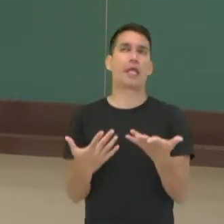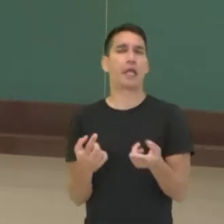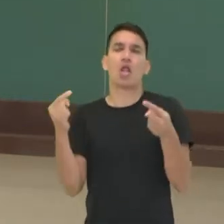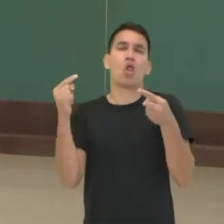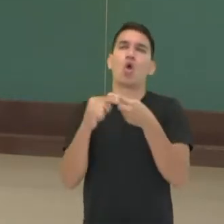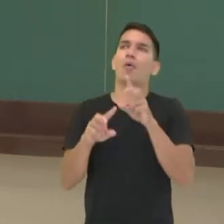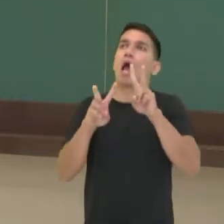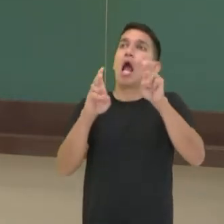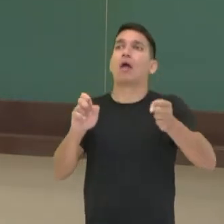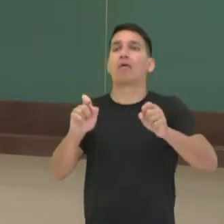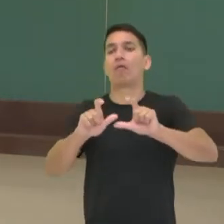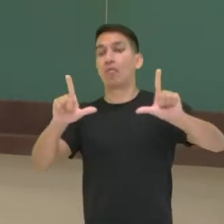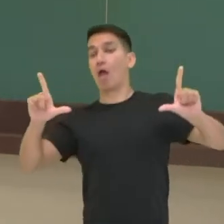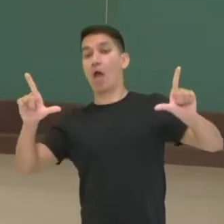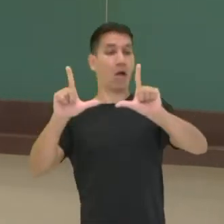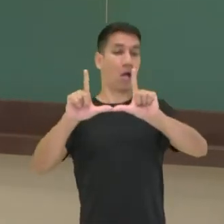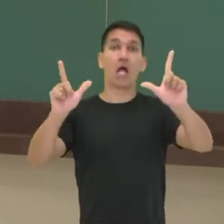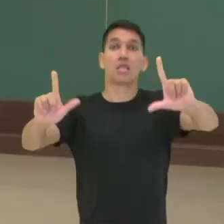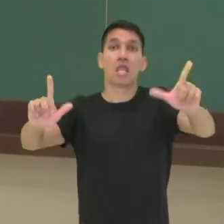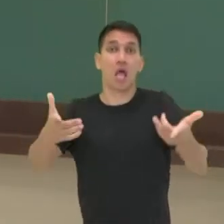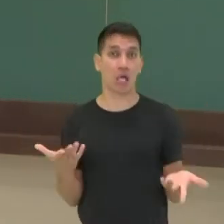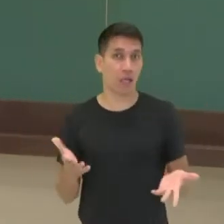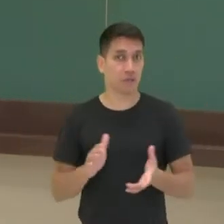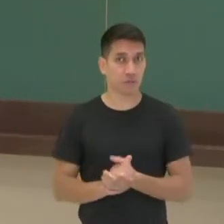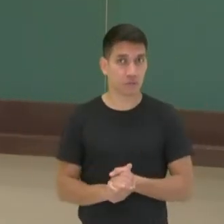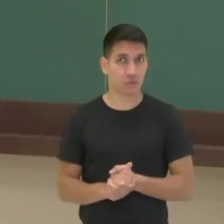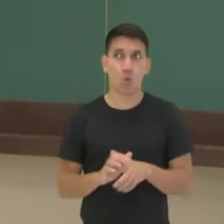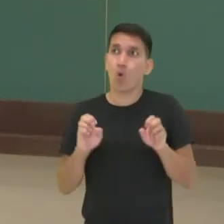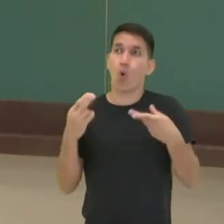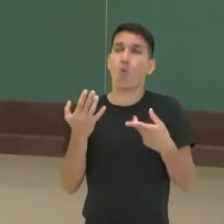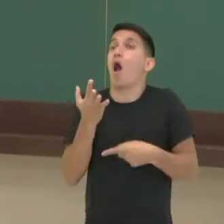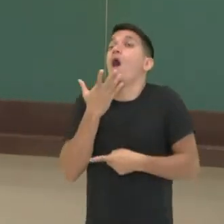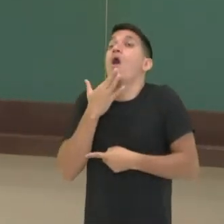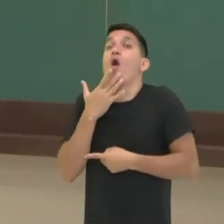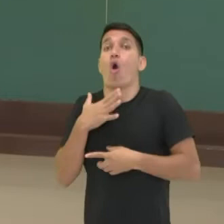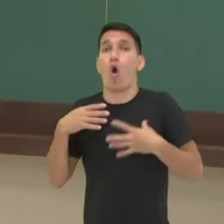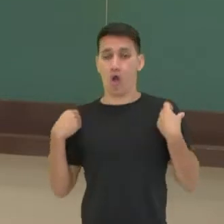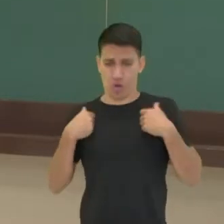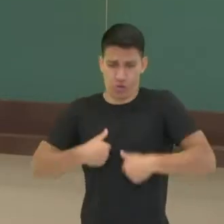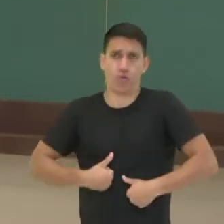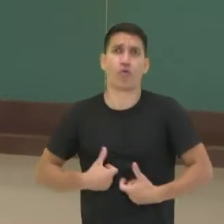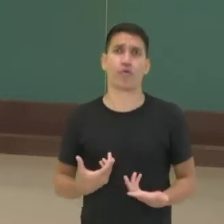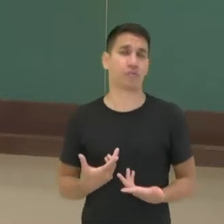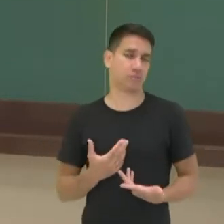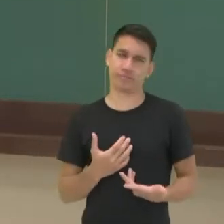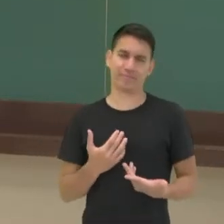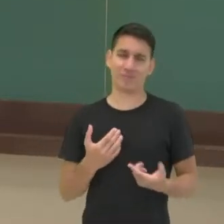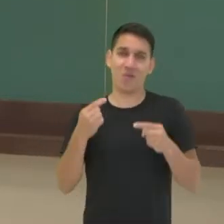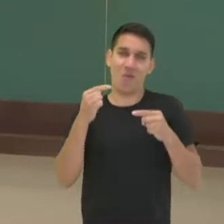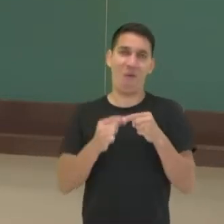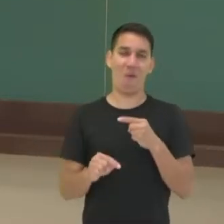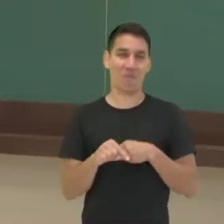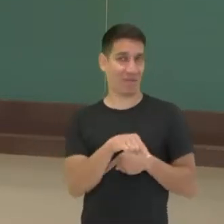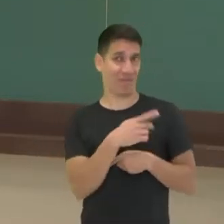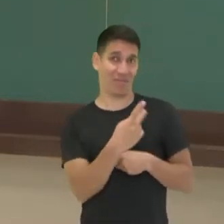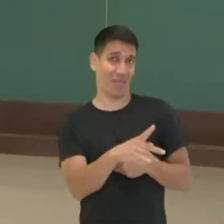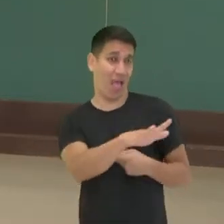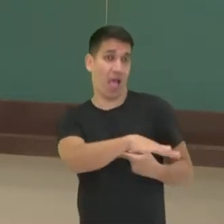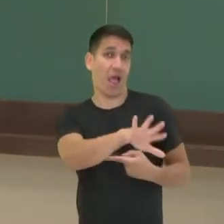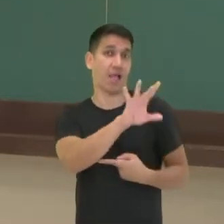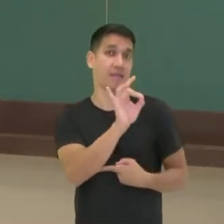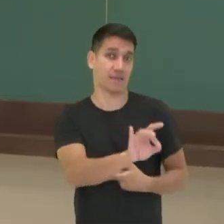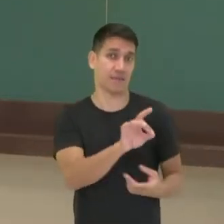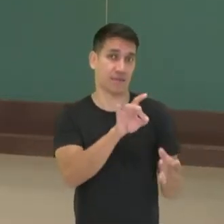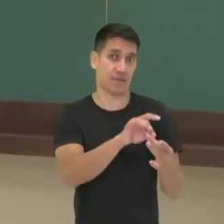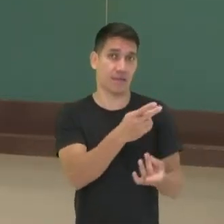de uma televisão que deve ter, a cor que um jaleco pode ter. Não, isso ele não vai falar, porque não é da